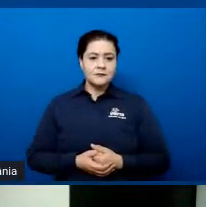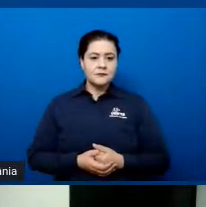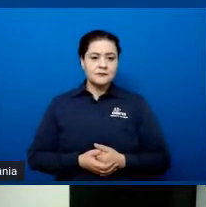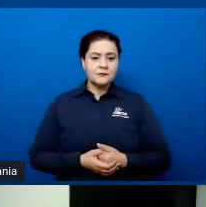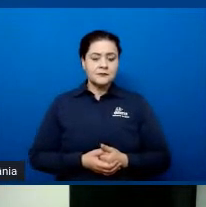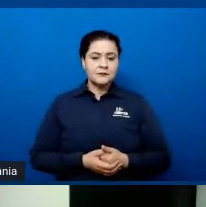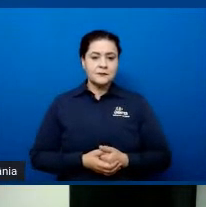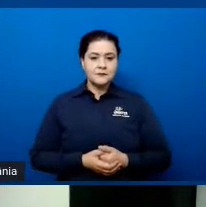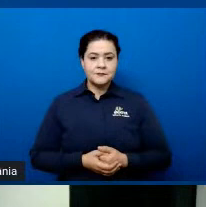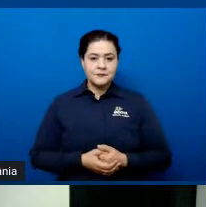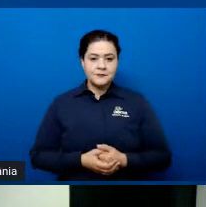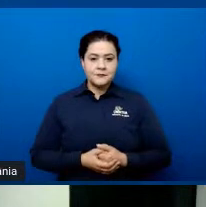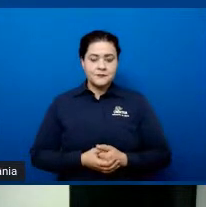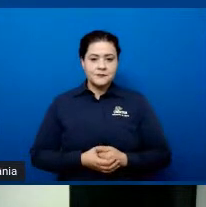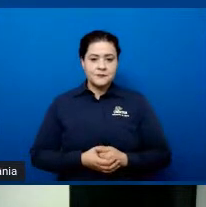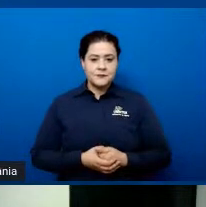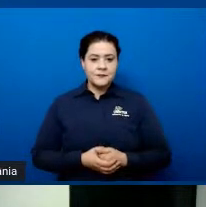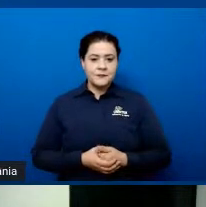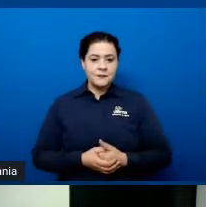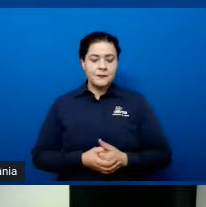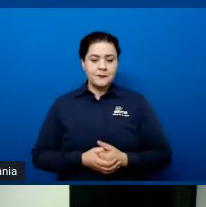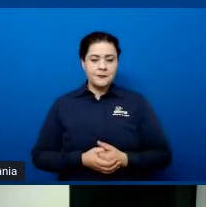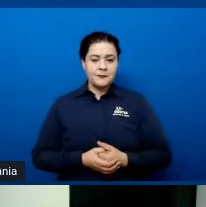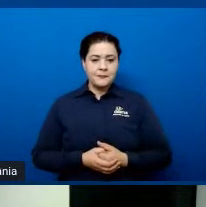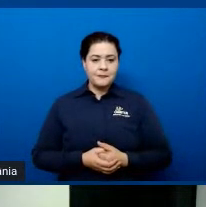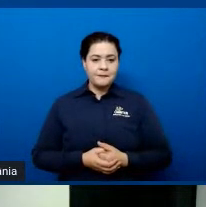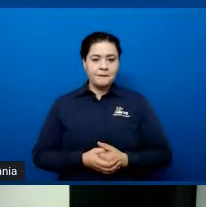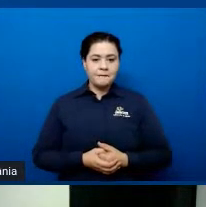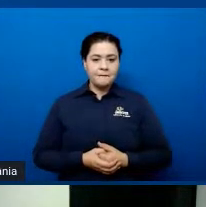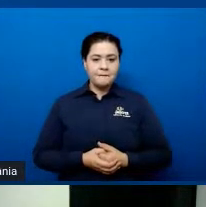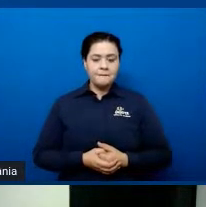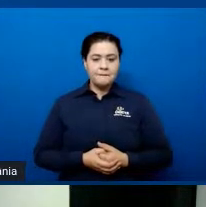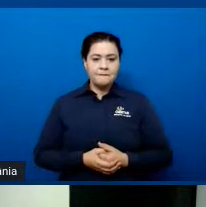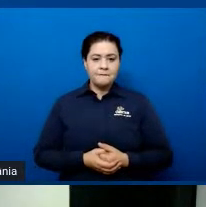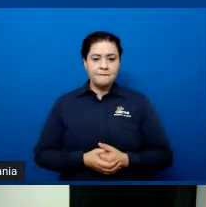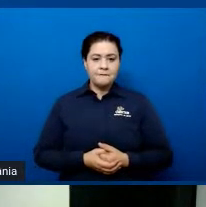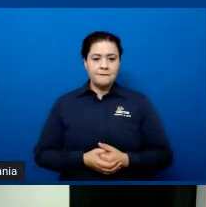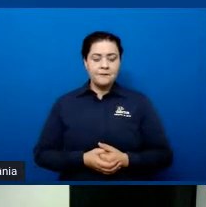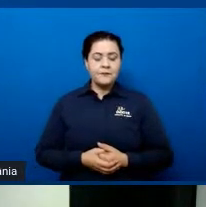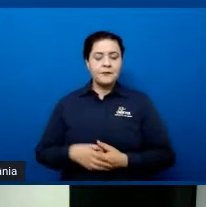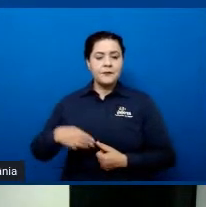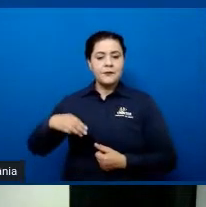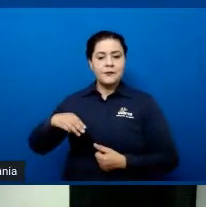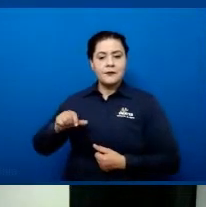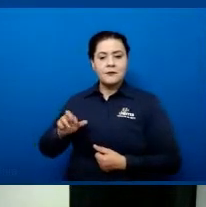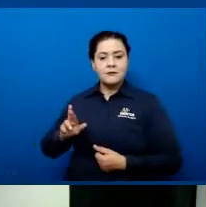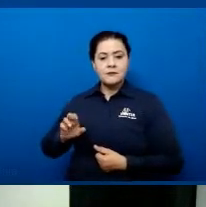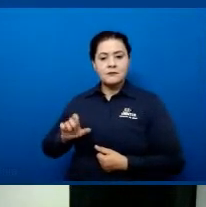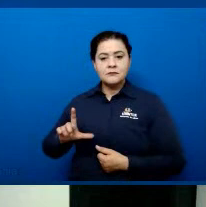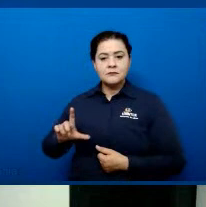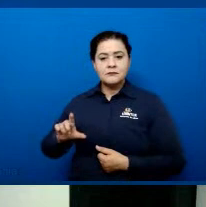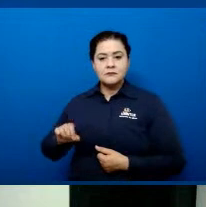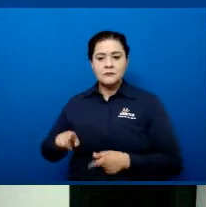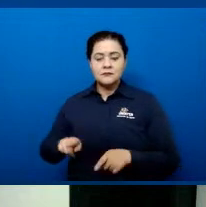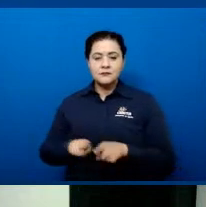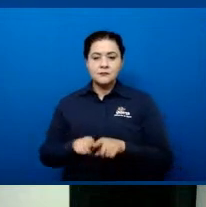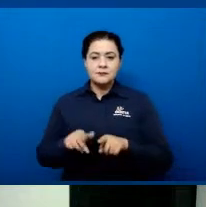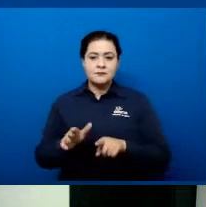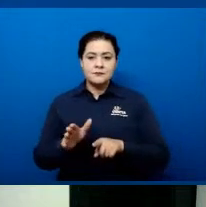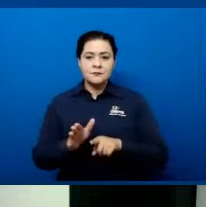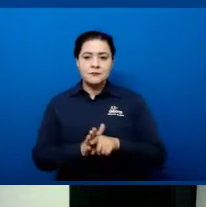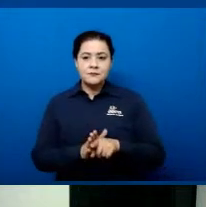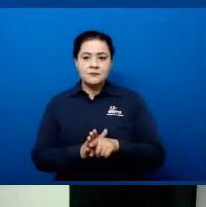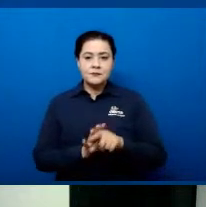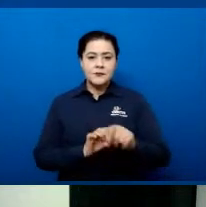não? Davi, enquanto você faz isso, deixa eu só comentar o seguinte: o Marcelo Tomasi fez uma pergunta que está aqui me engasgando aqui,